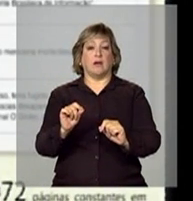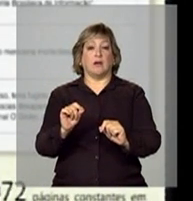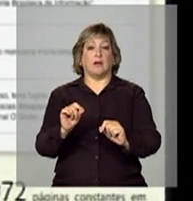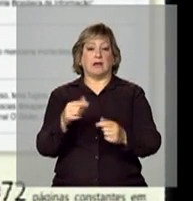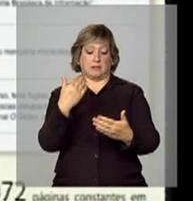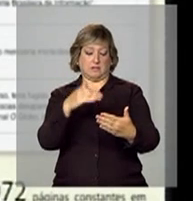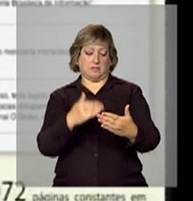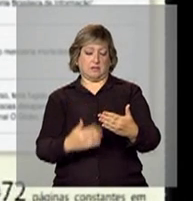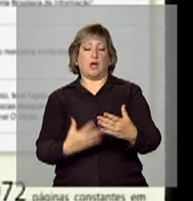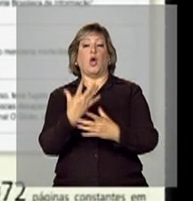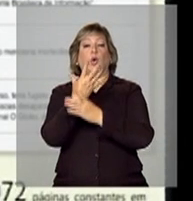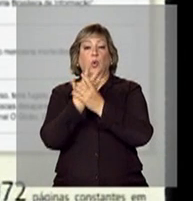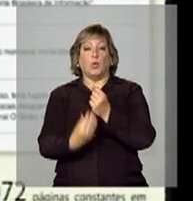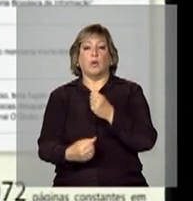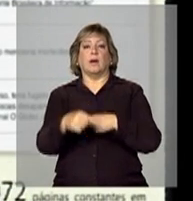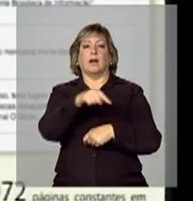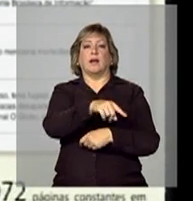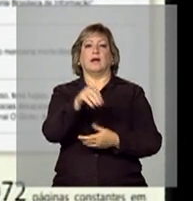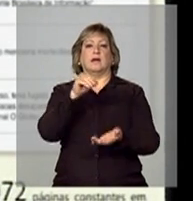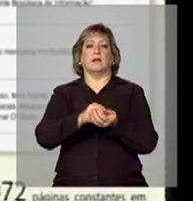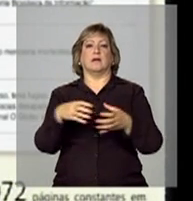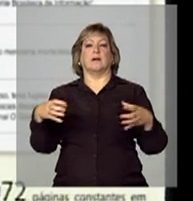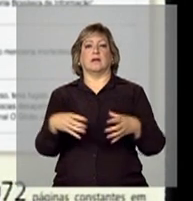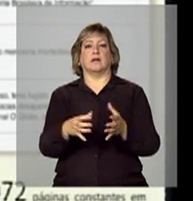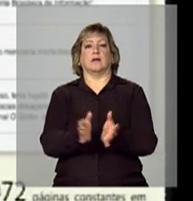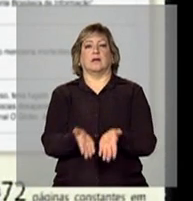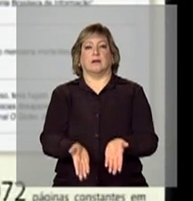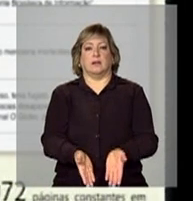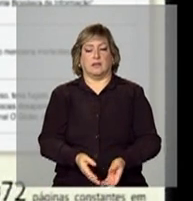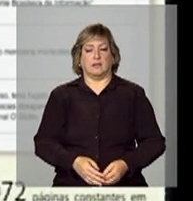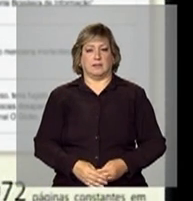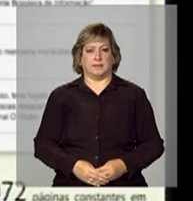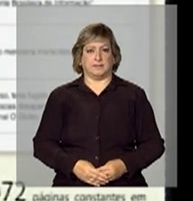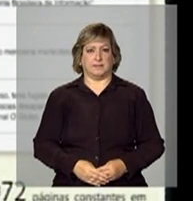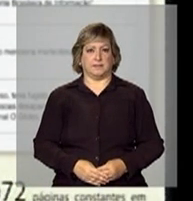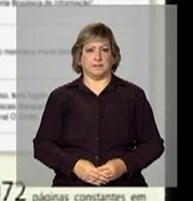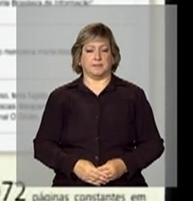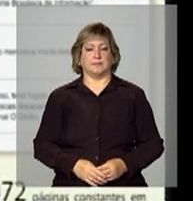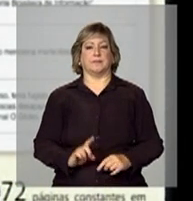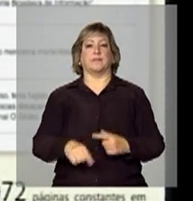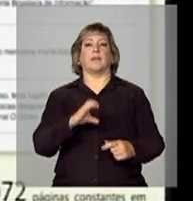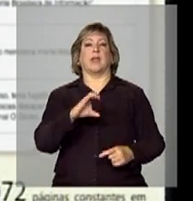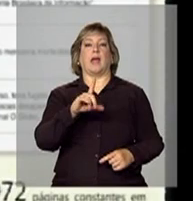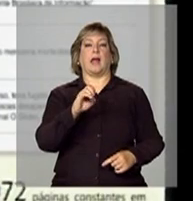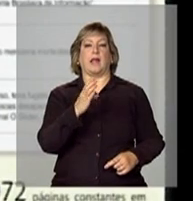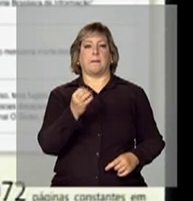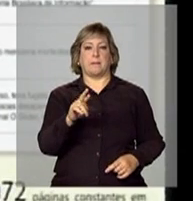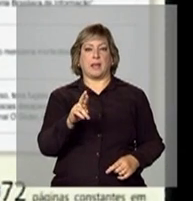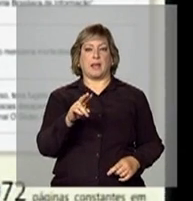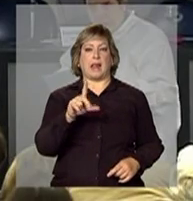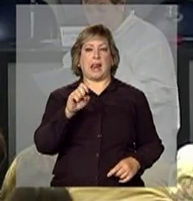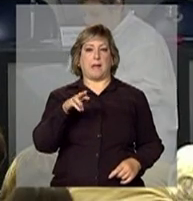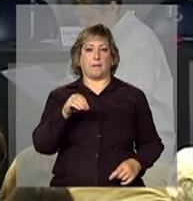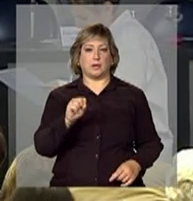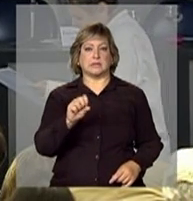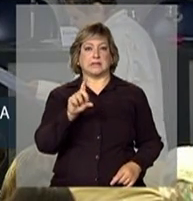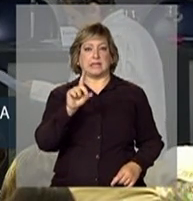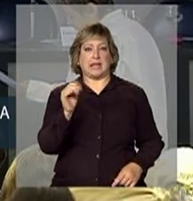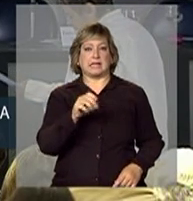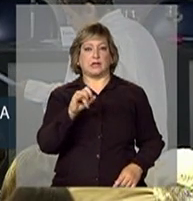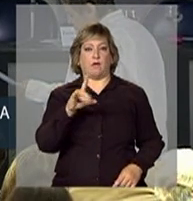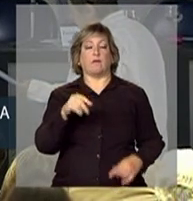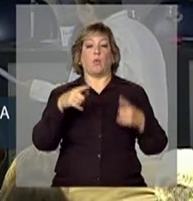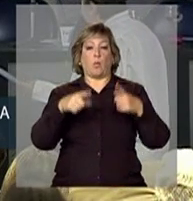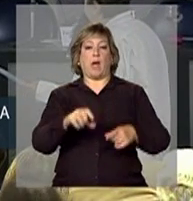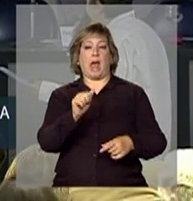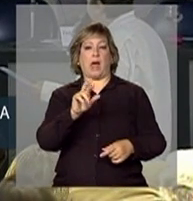na relação de desaparecidos da Frente Brasileira de Informações. Kleber Lemos da Silva desapareceu no Araguaia,